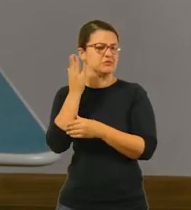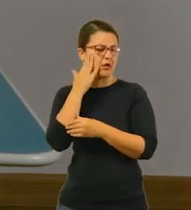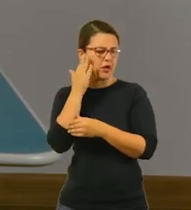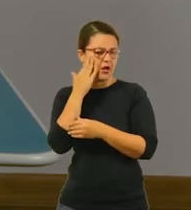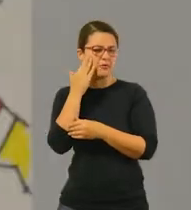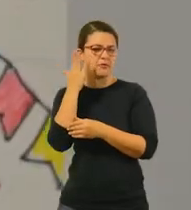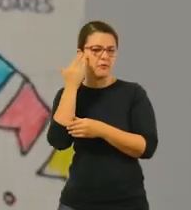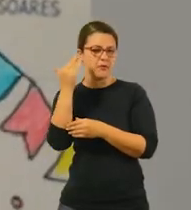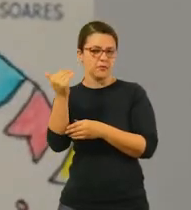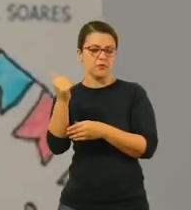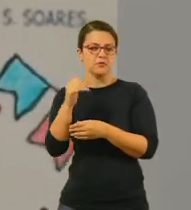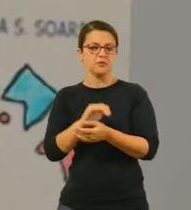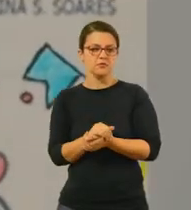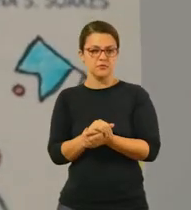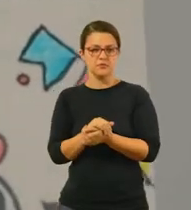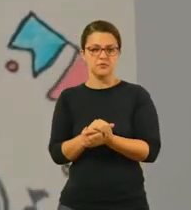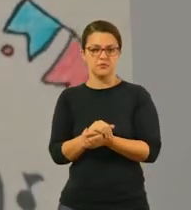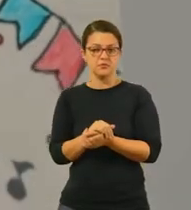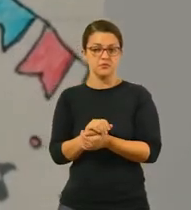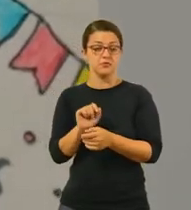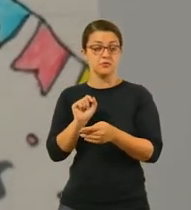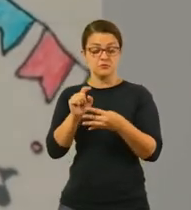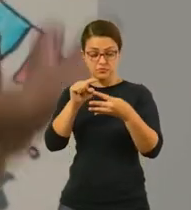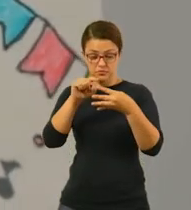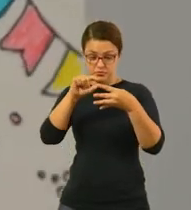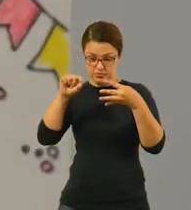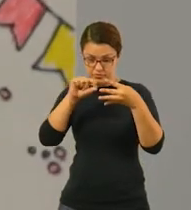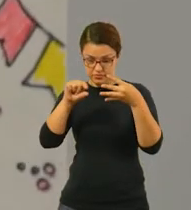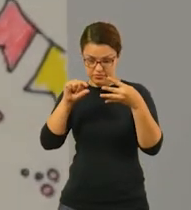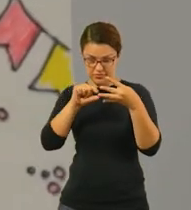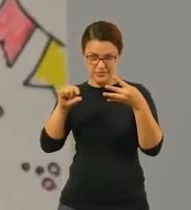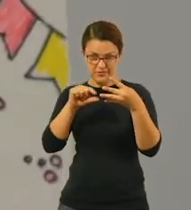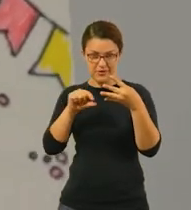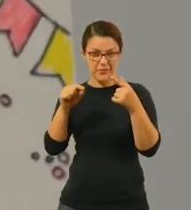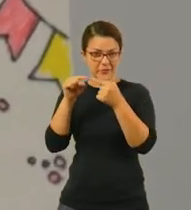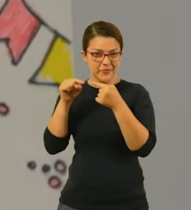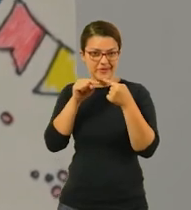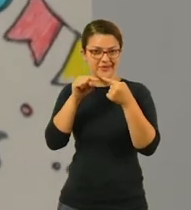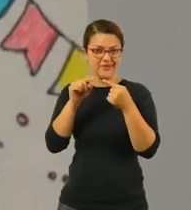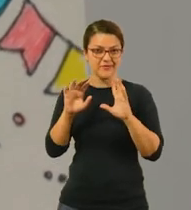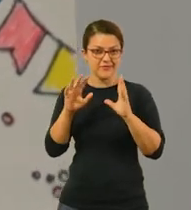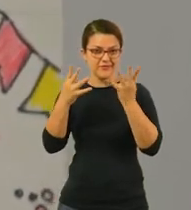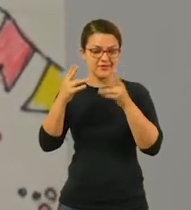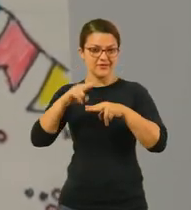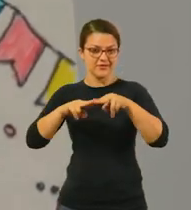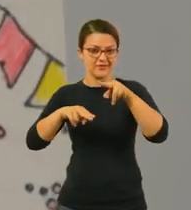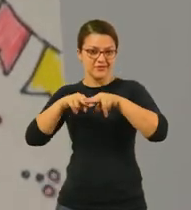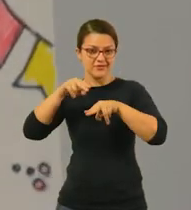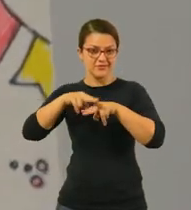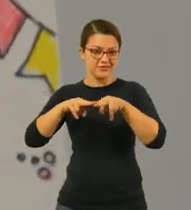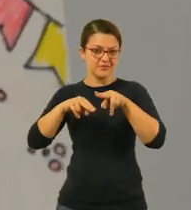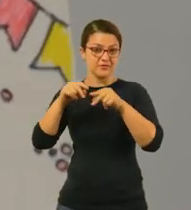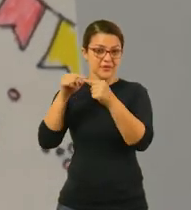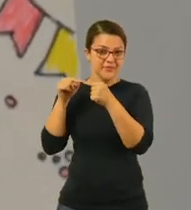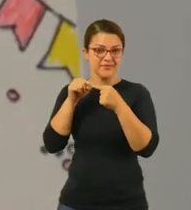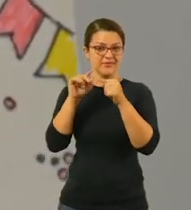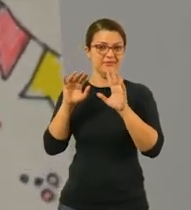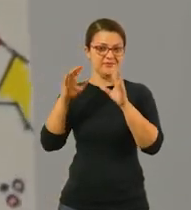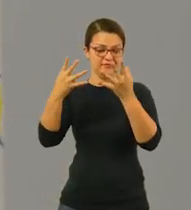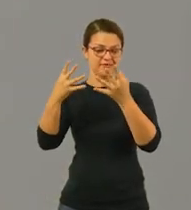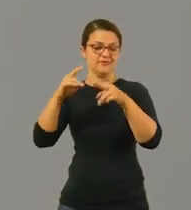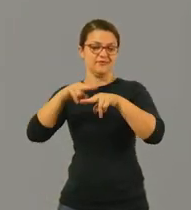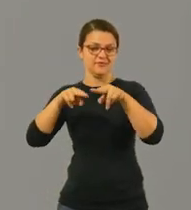mundo conhece. E esta quadrinha, gente, por ser a época de festa junina, a gente sempre trabalha um tema pertinente à época,